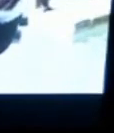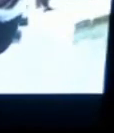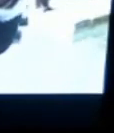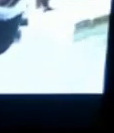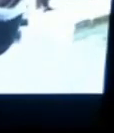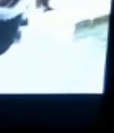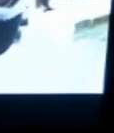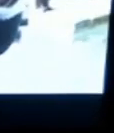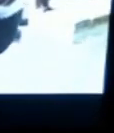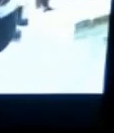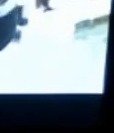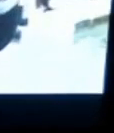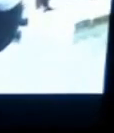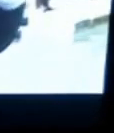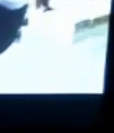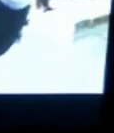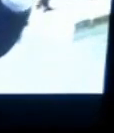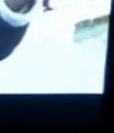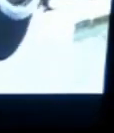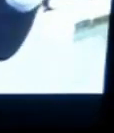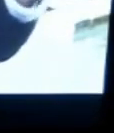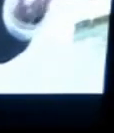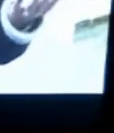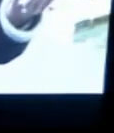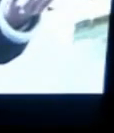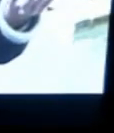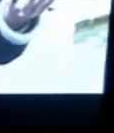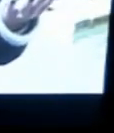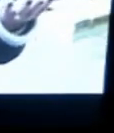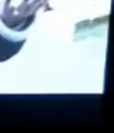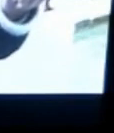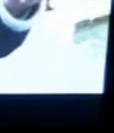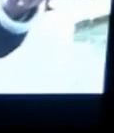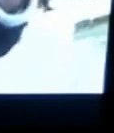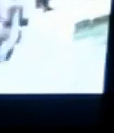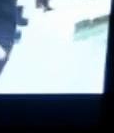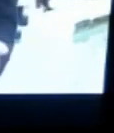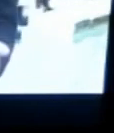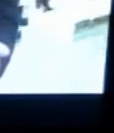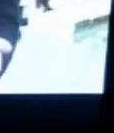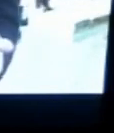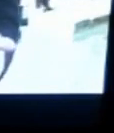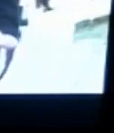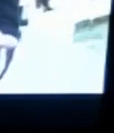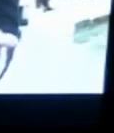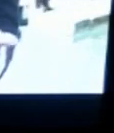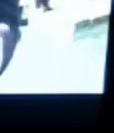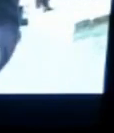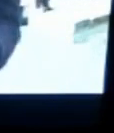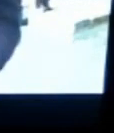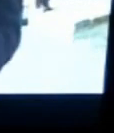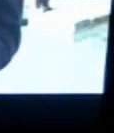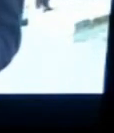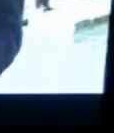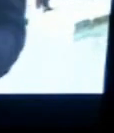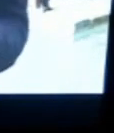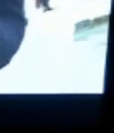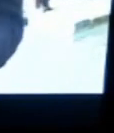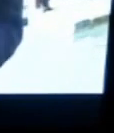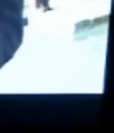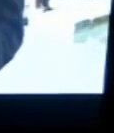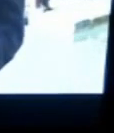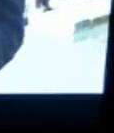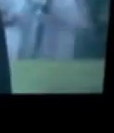quê? Porque ela não está numa condição adequada. O que, que as pessoas precisam hoje? Elas precisam de agilidade